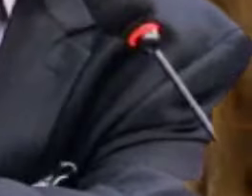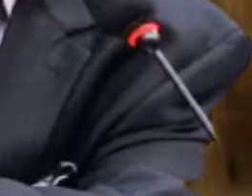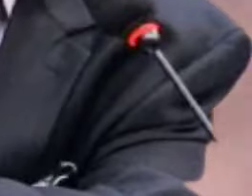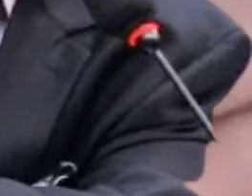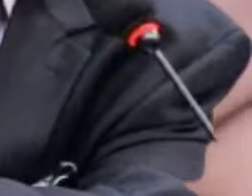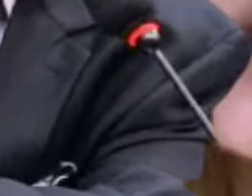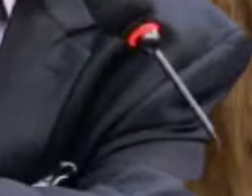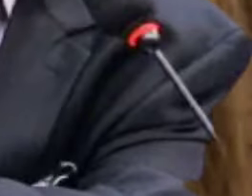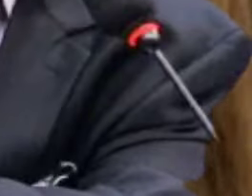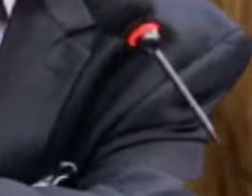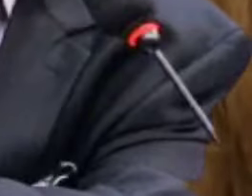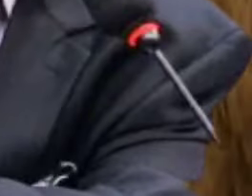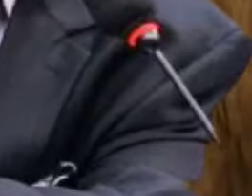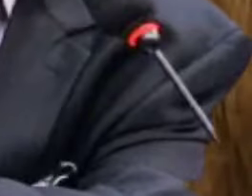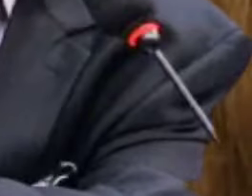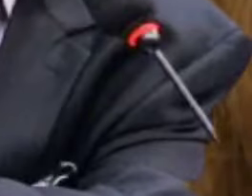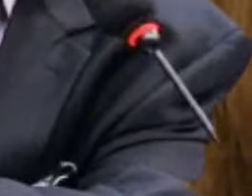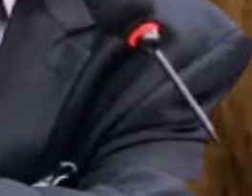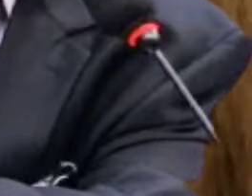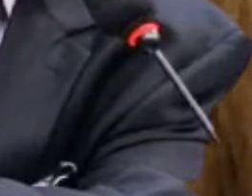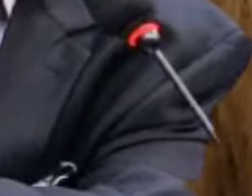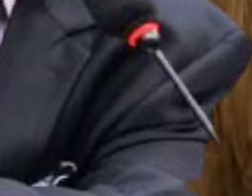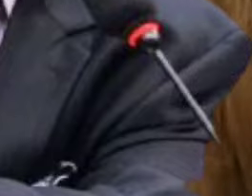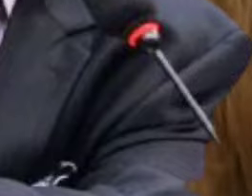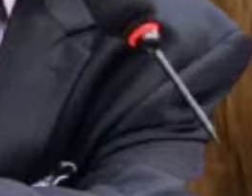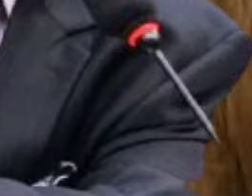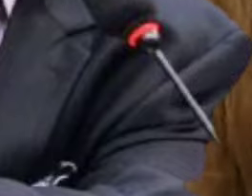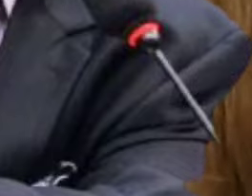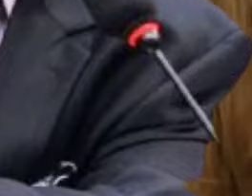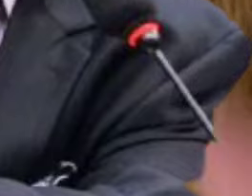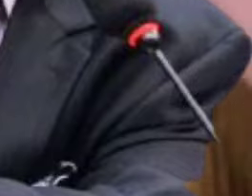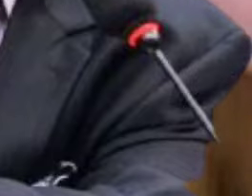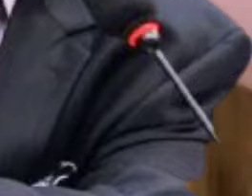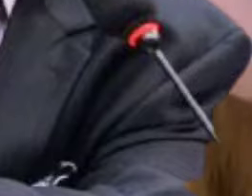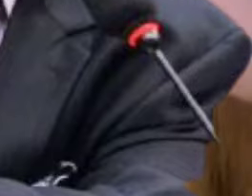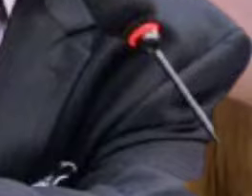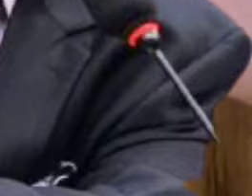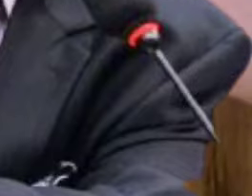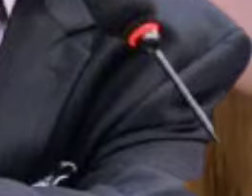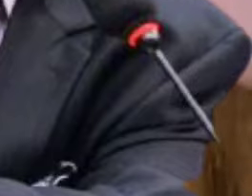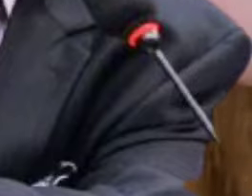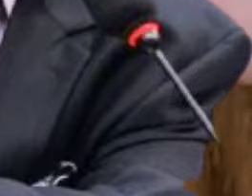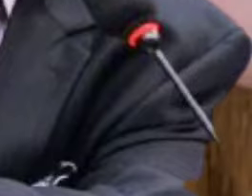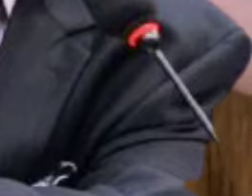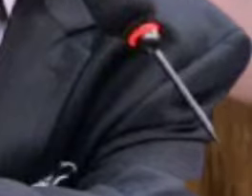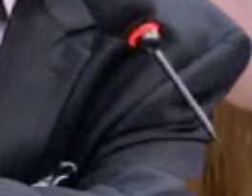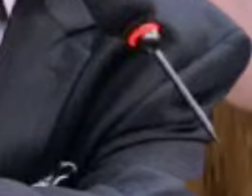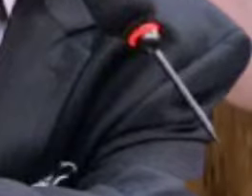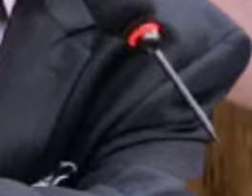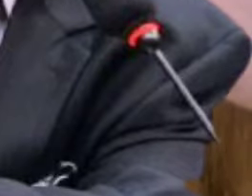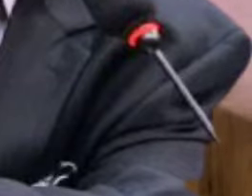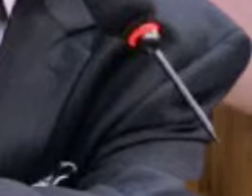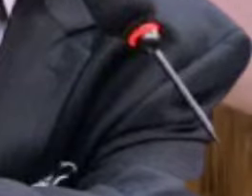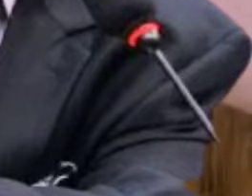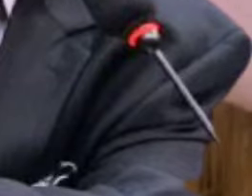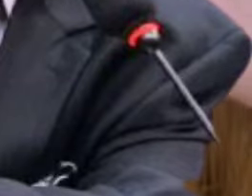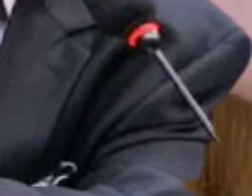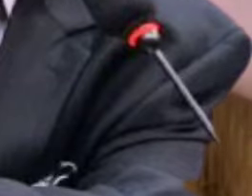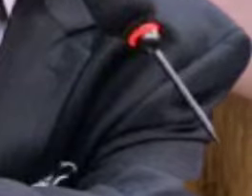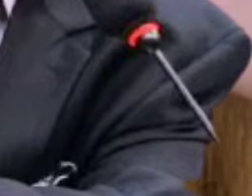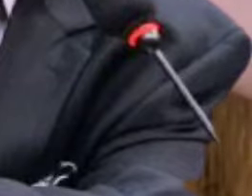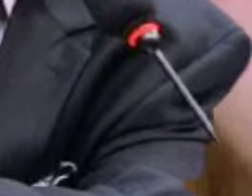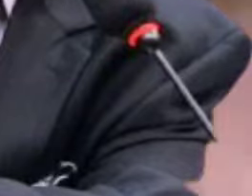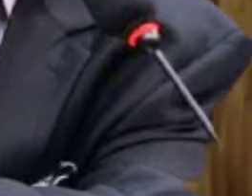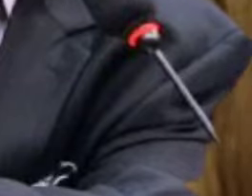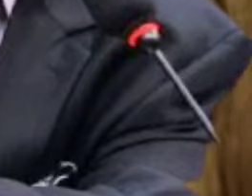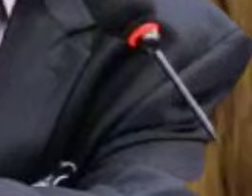aí ao Silas Malachê que lugar de lavar roupa suja é no tanquinho, é na máquina. Não é na